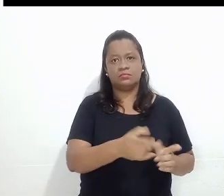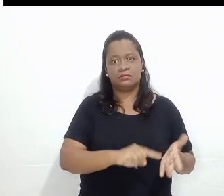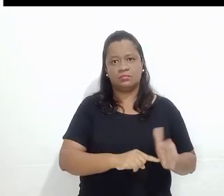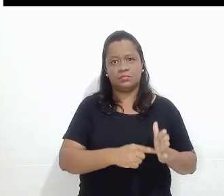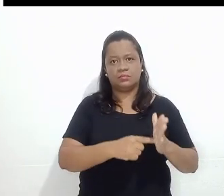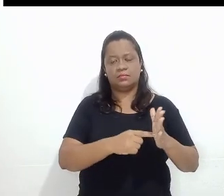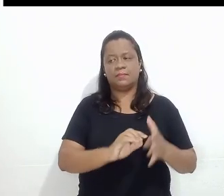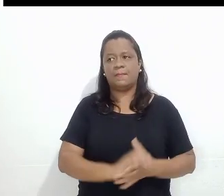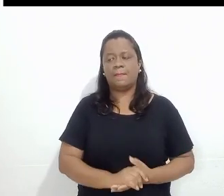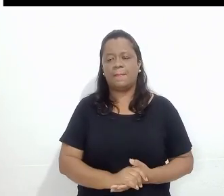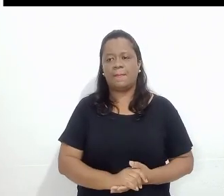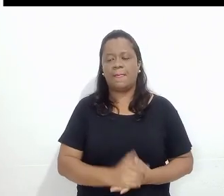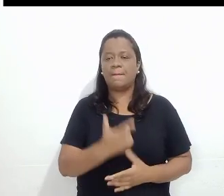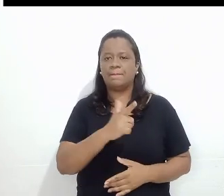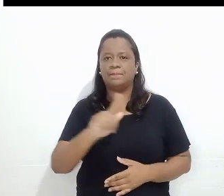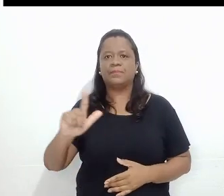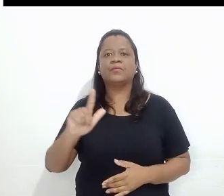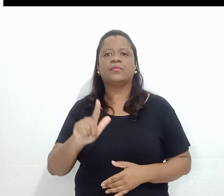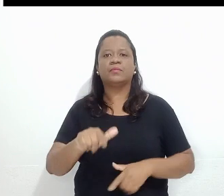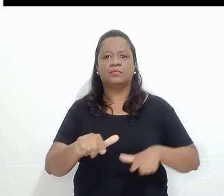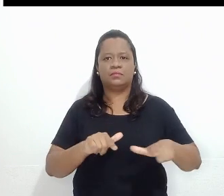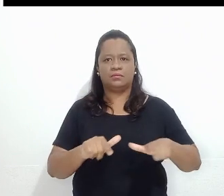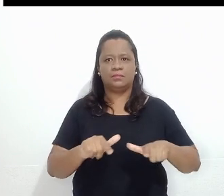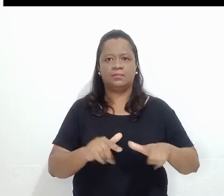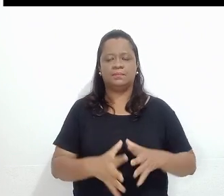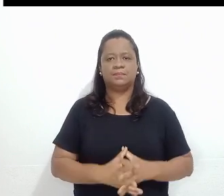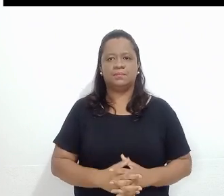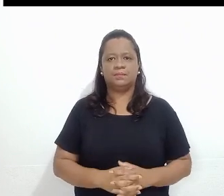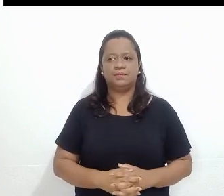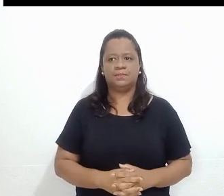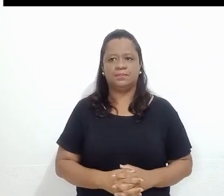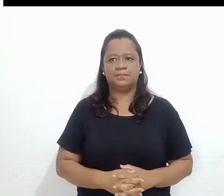Então vamos lá, vamos para outra função.